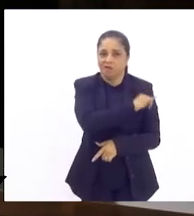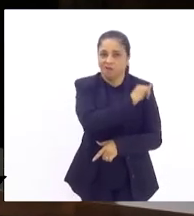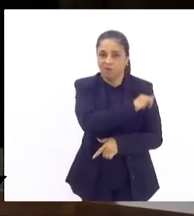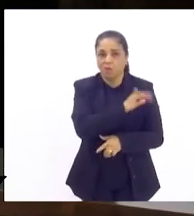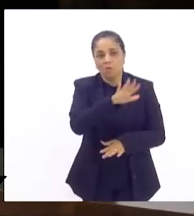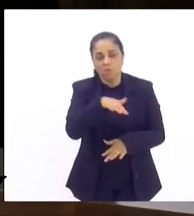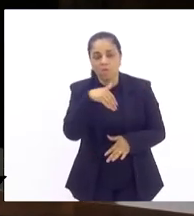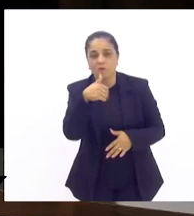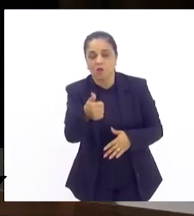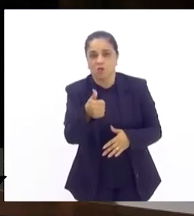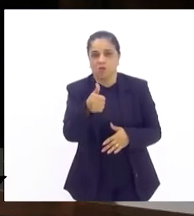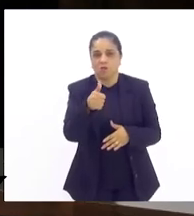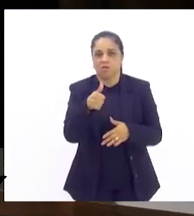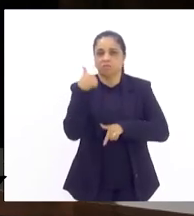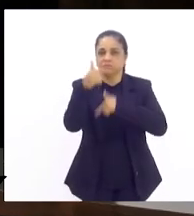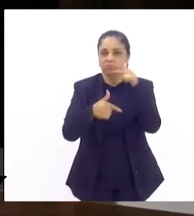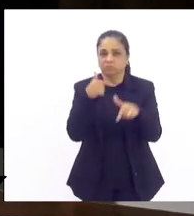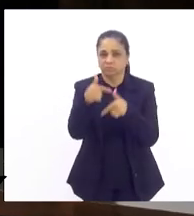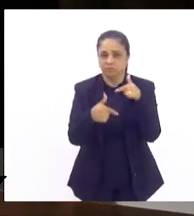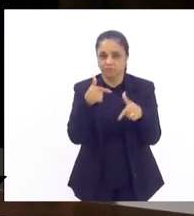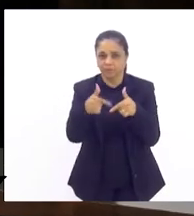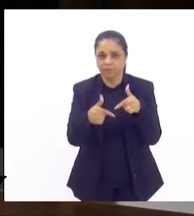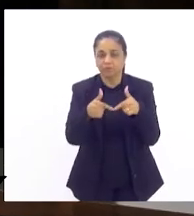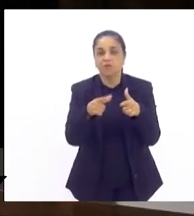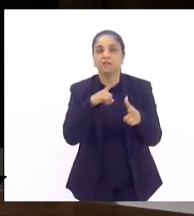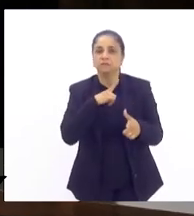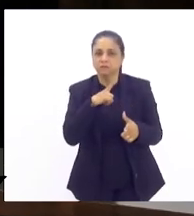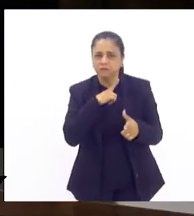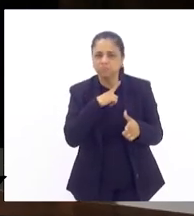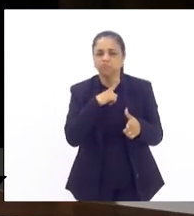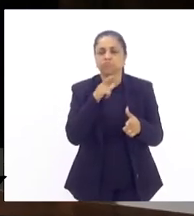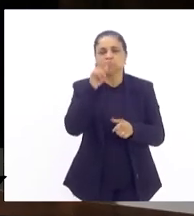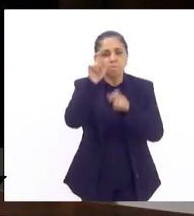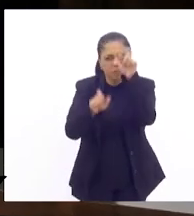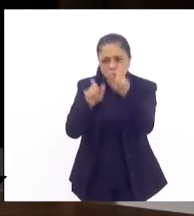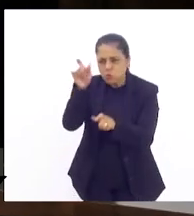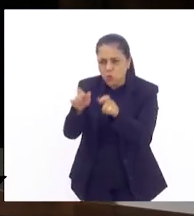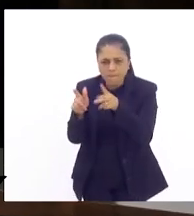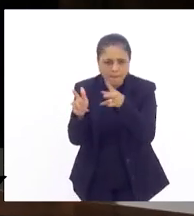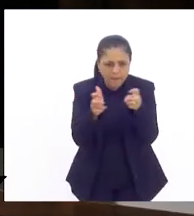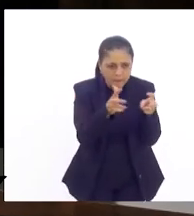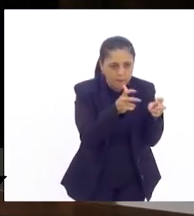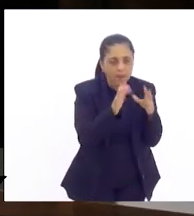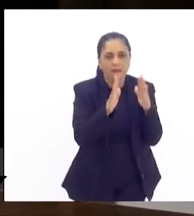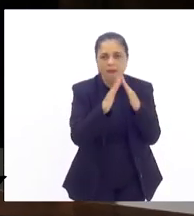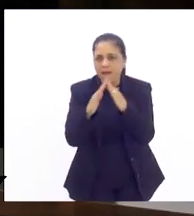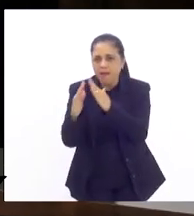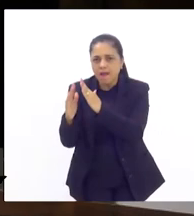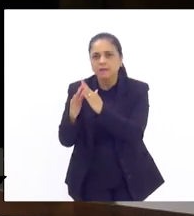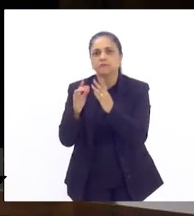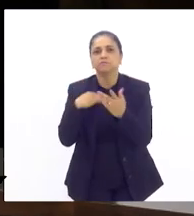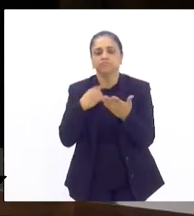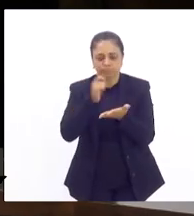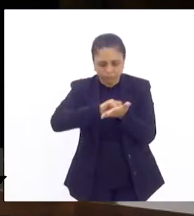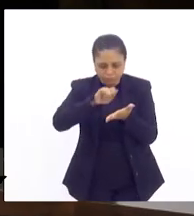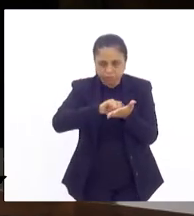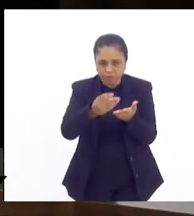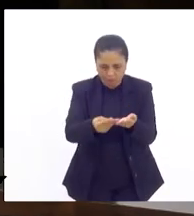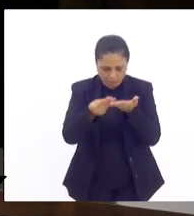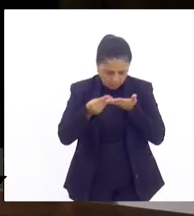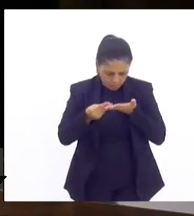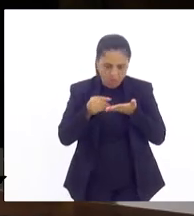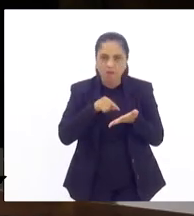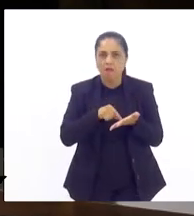for certificado que, de fato, as pessoas têm acesso ao serviço, eles sejam recebido uma notificação e